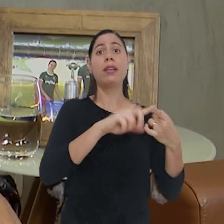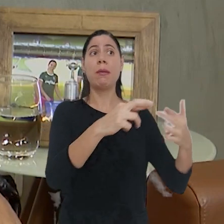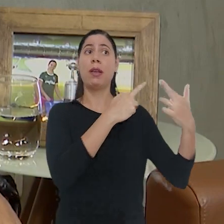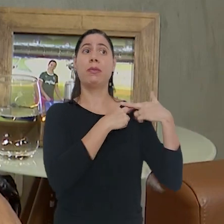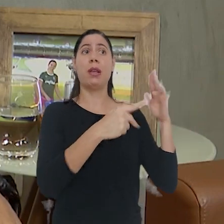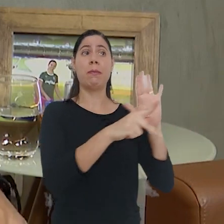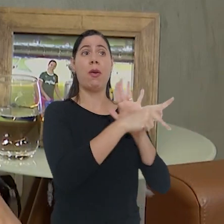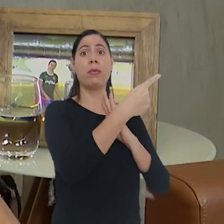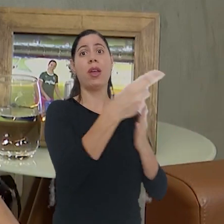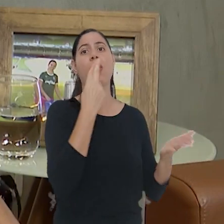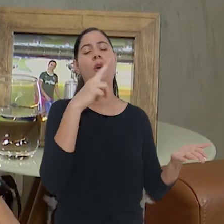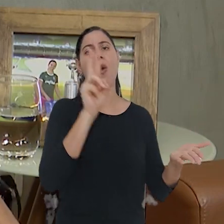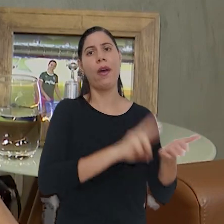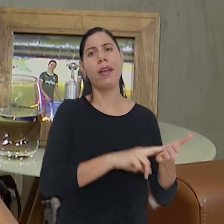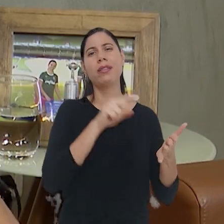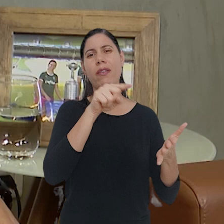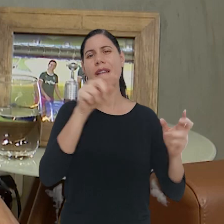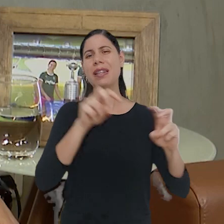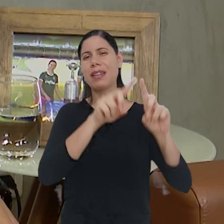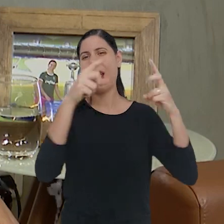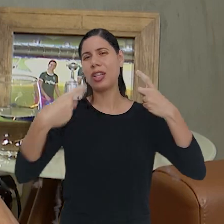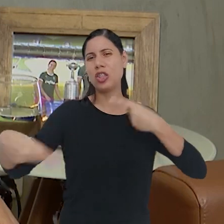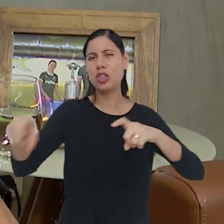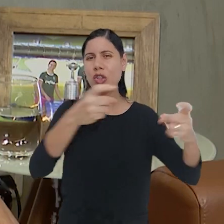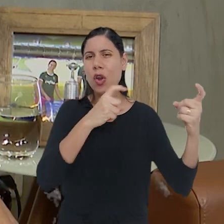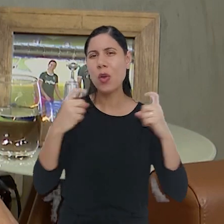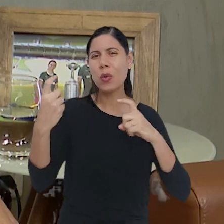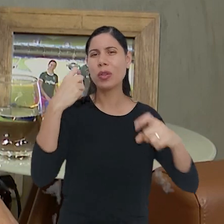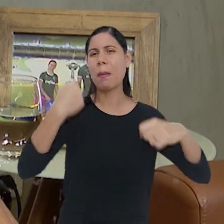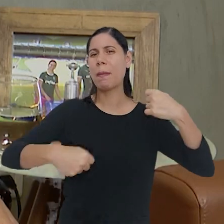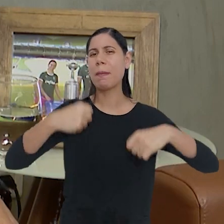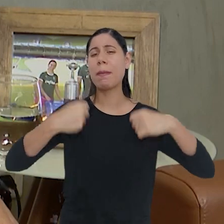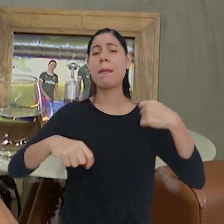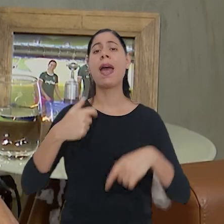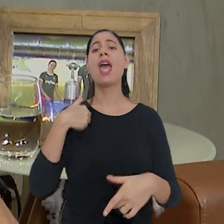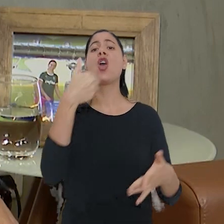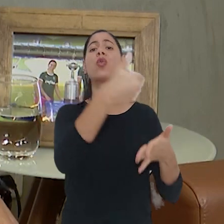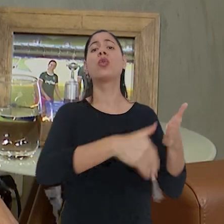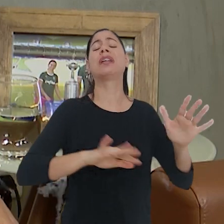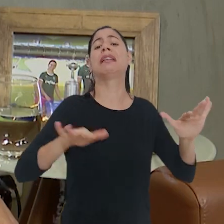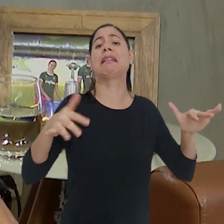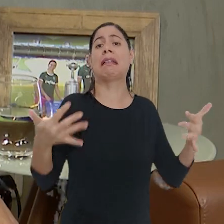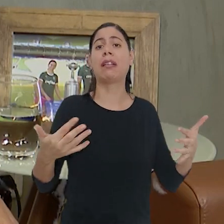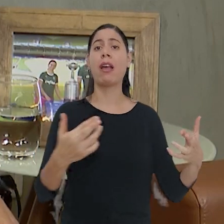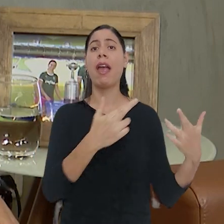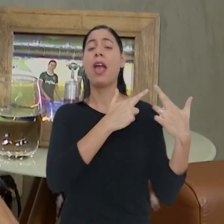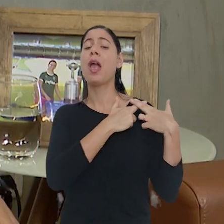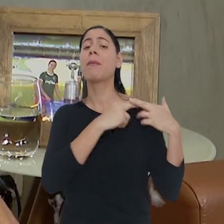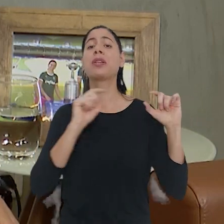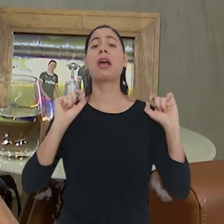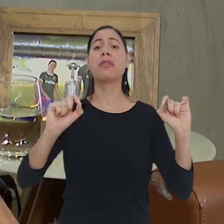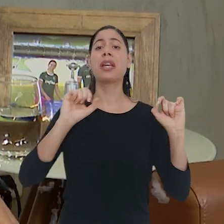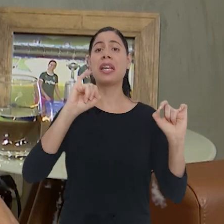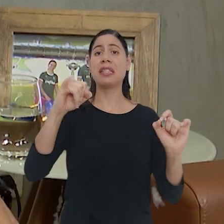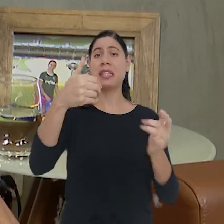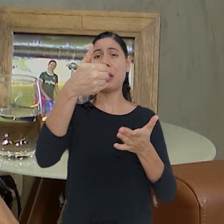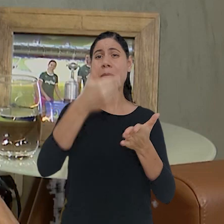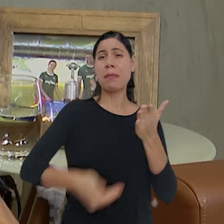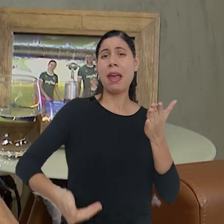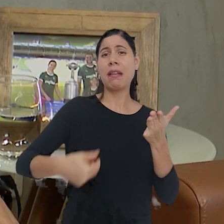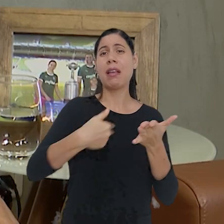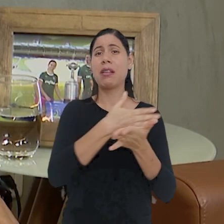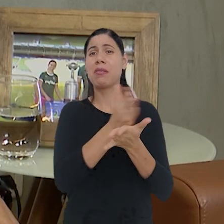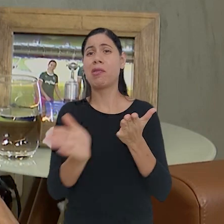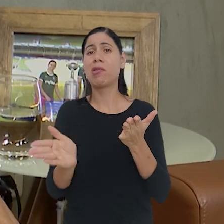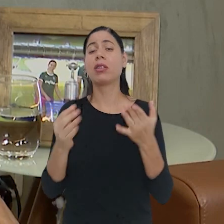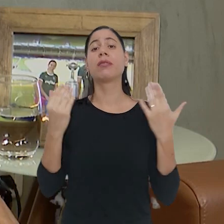próprio Correio. Então essa que é a grande discussão. Quem eu contratei? Quem será responsável? Eventual dano, extravio?